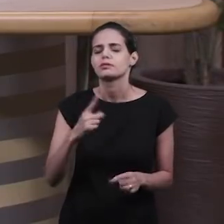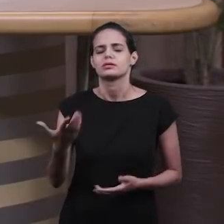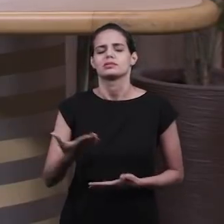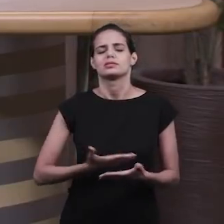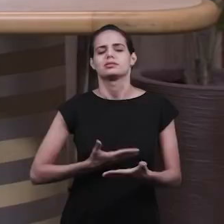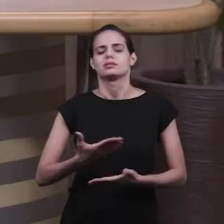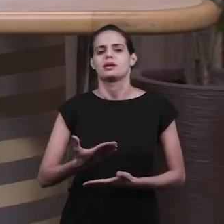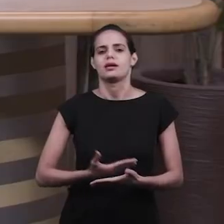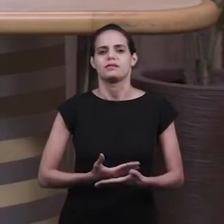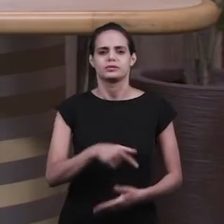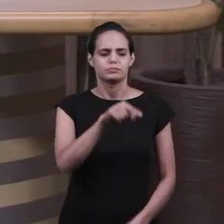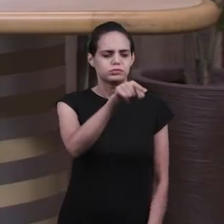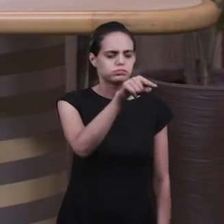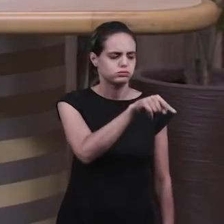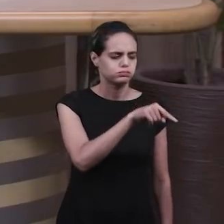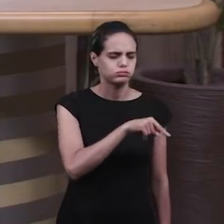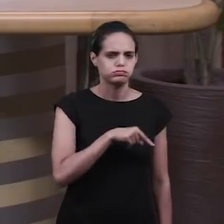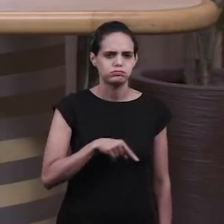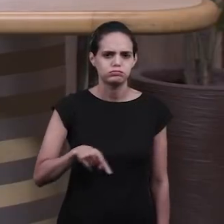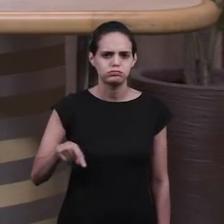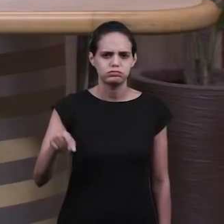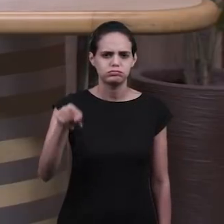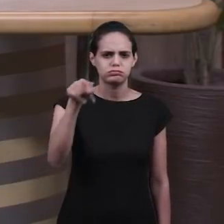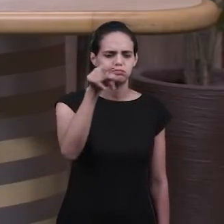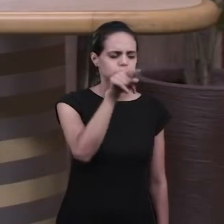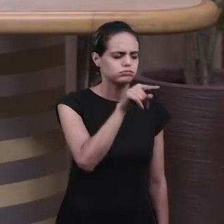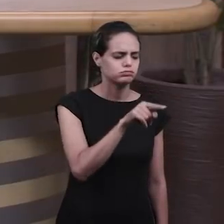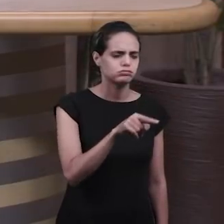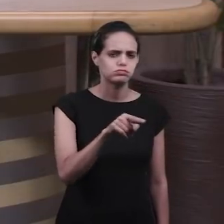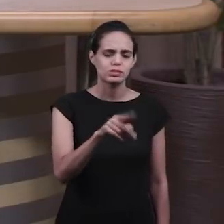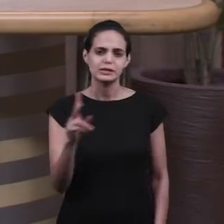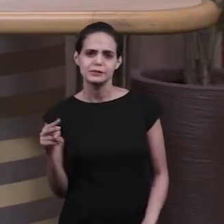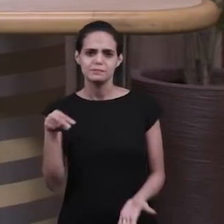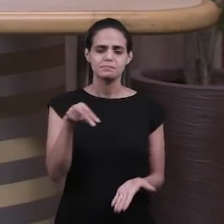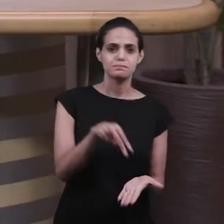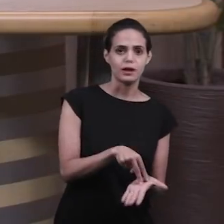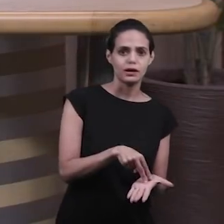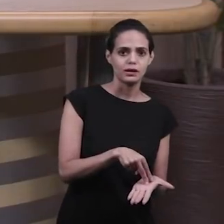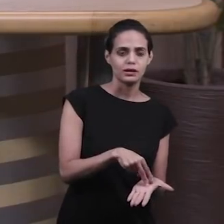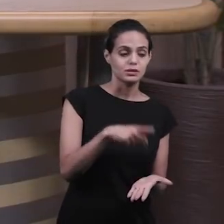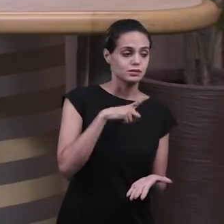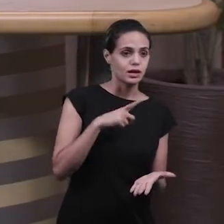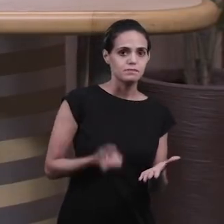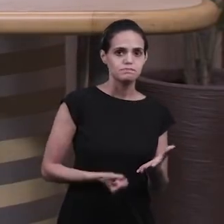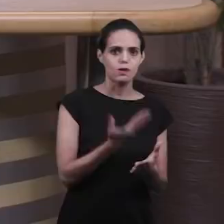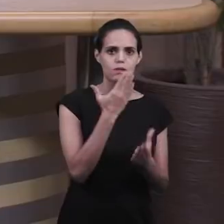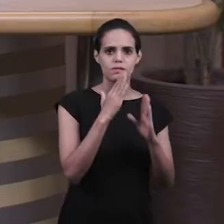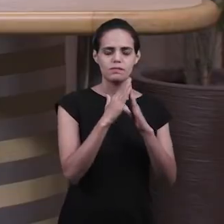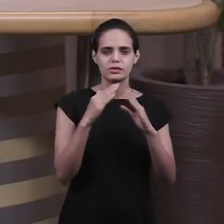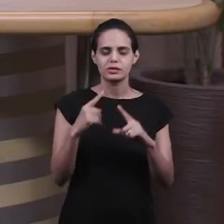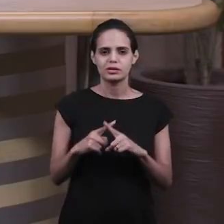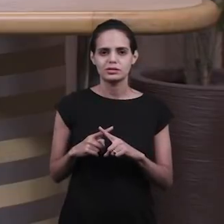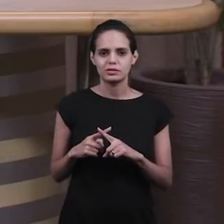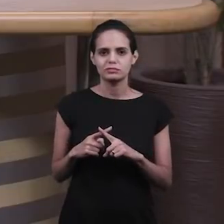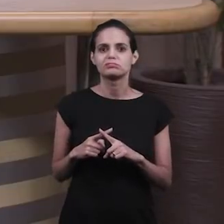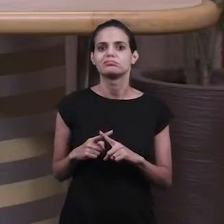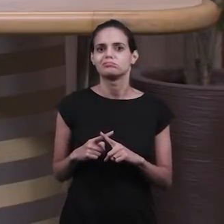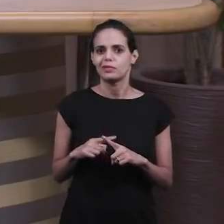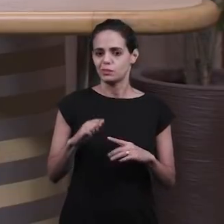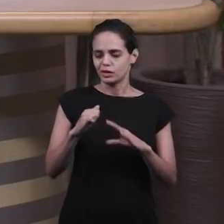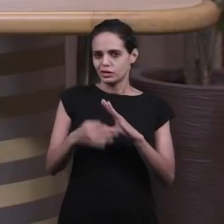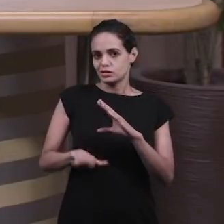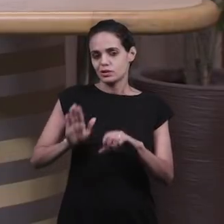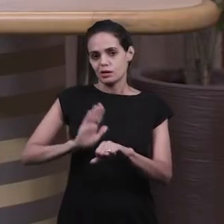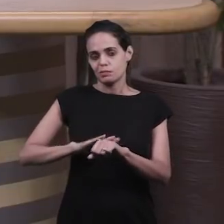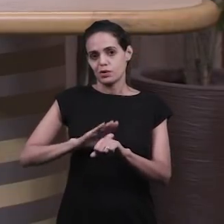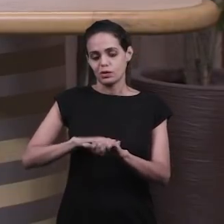vários lugares, ou até por questão de trabalho e tudo mais, é onde ele bota o pé, nasce uma igreja. Uma característica do apóstolo. Ele